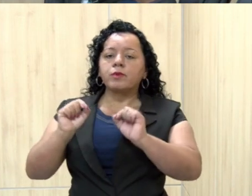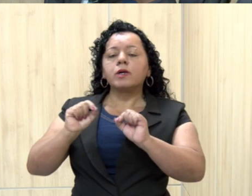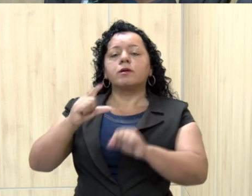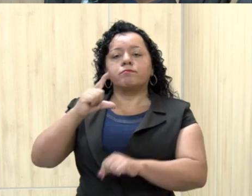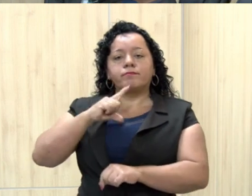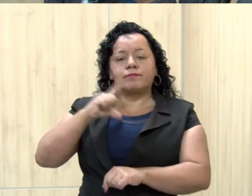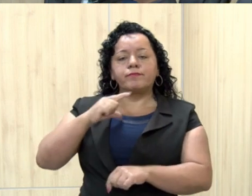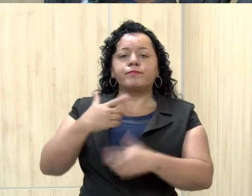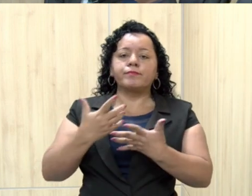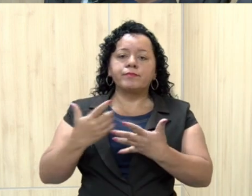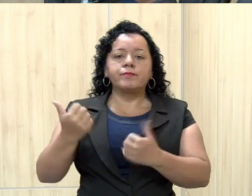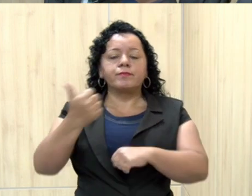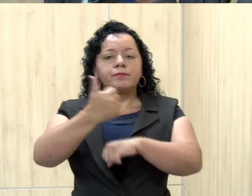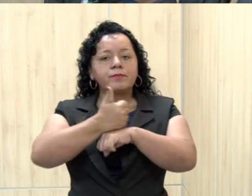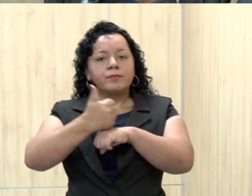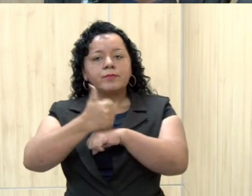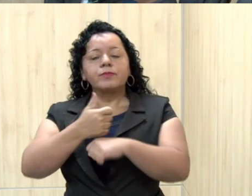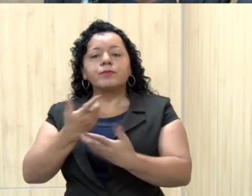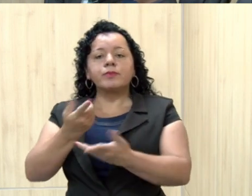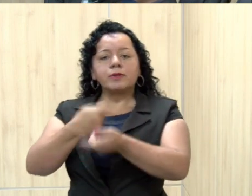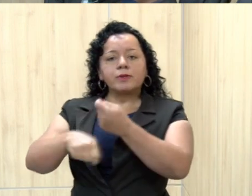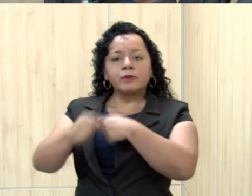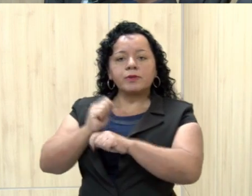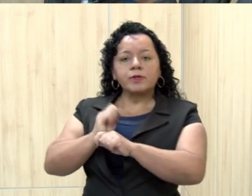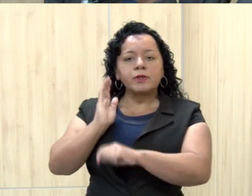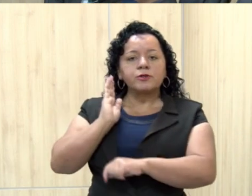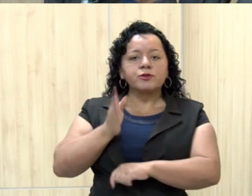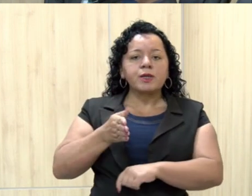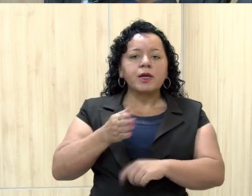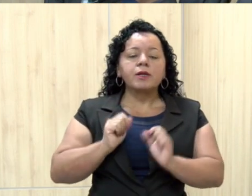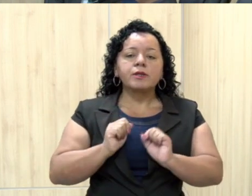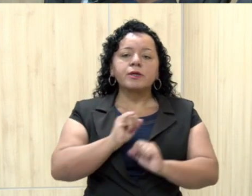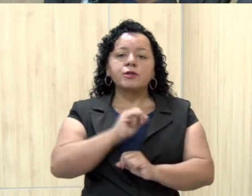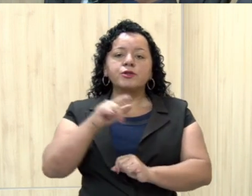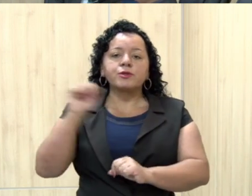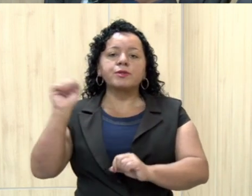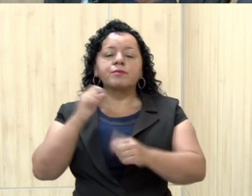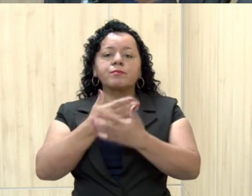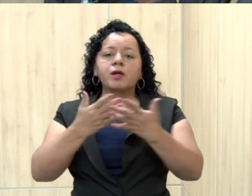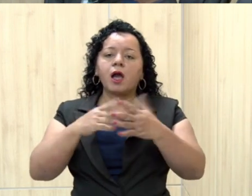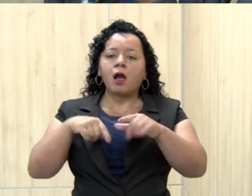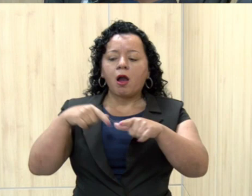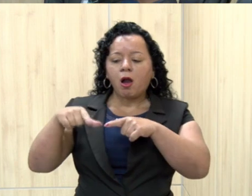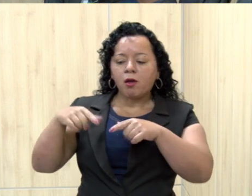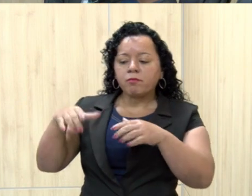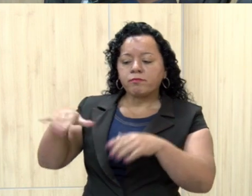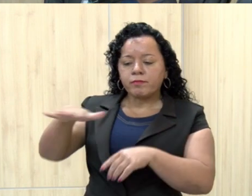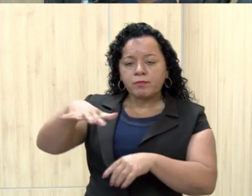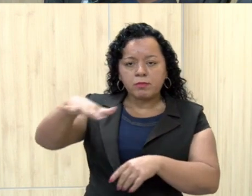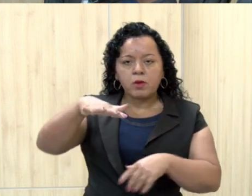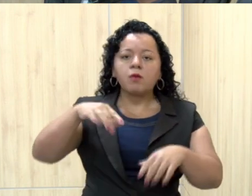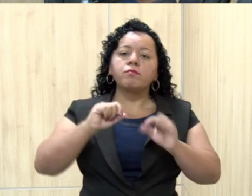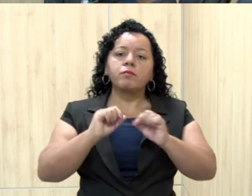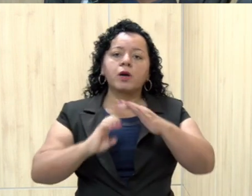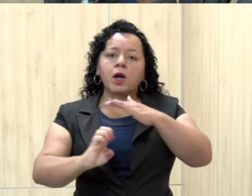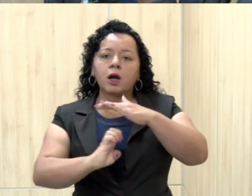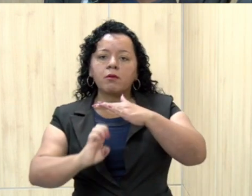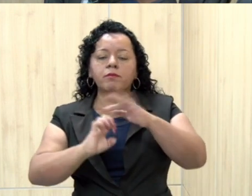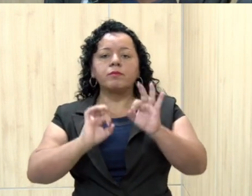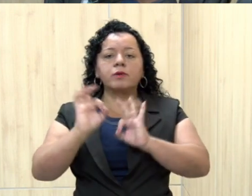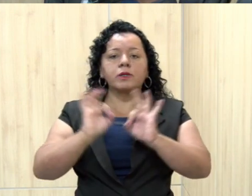da administração pública direta indireta diz quaisquer poderes do Estado de Rondônia e das outras providências deveria se ler